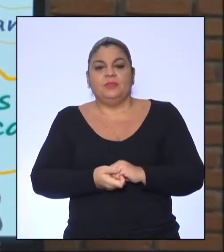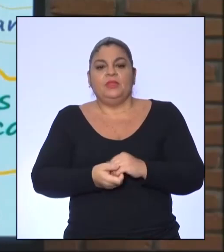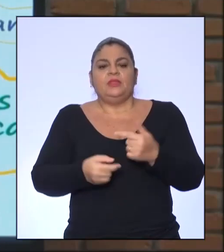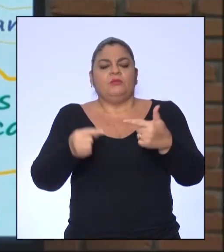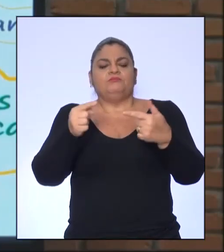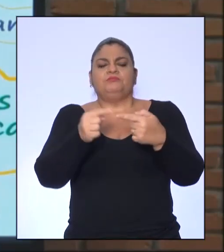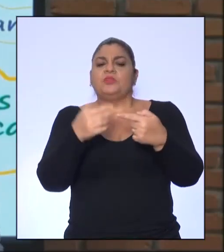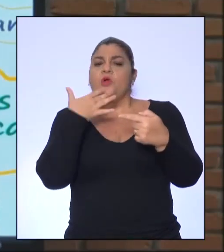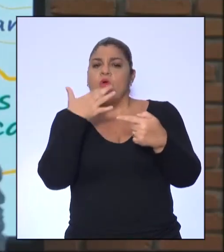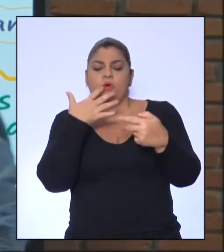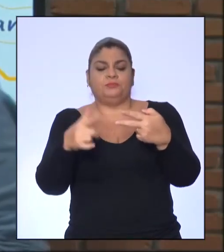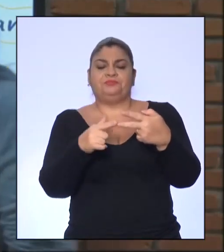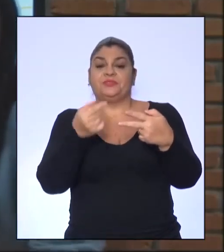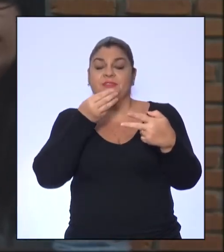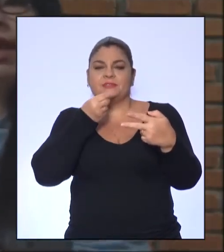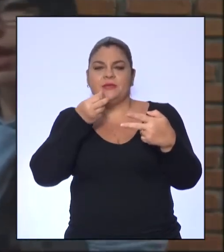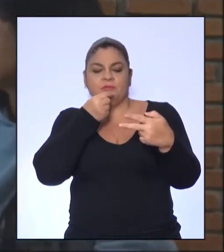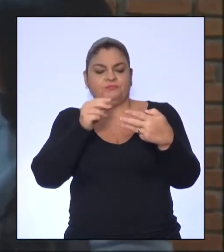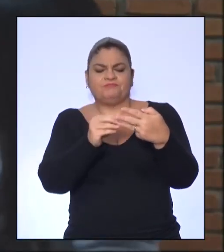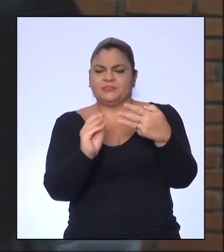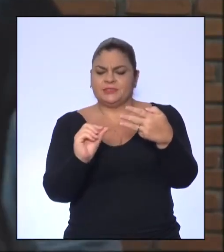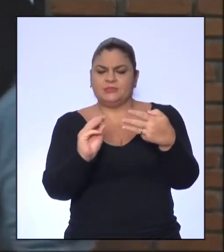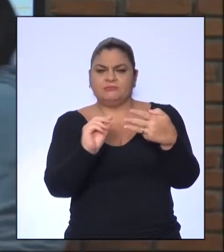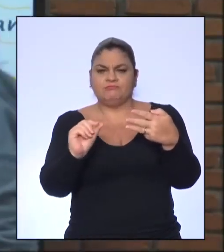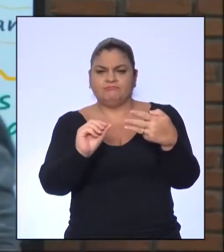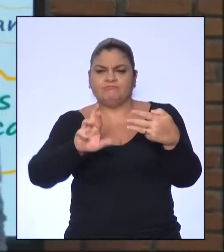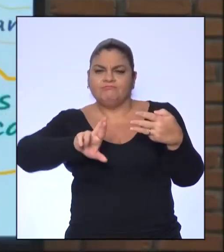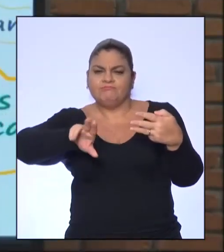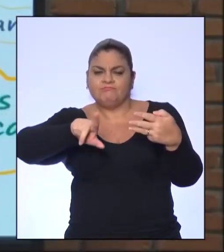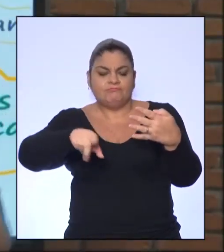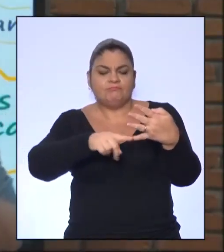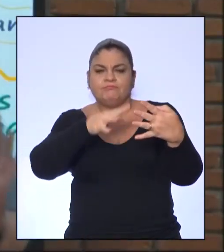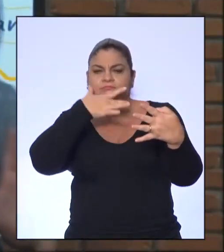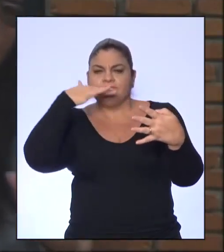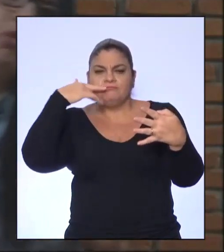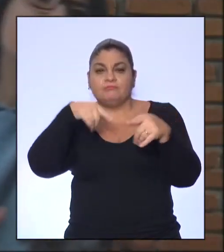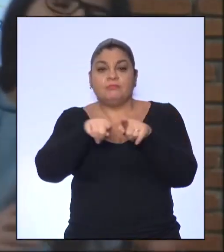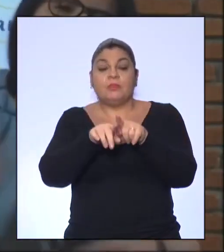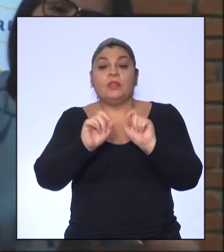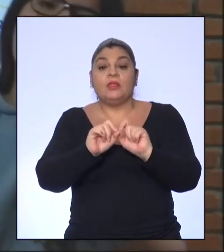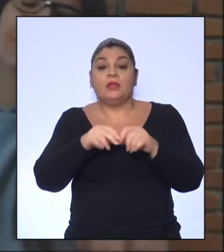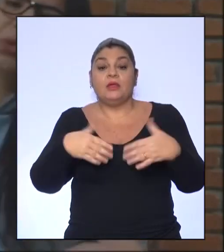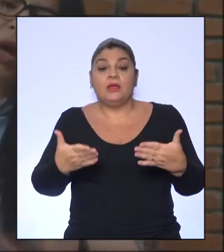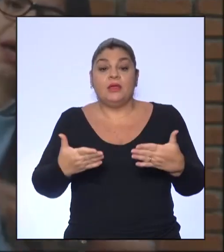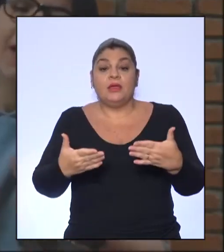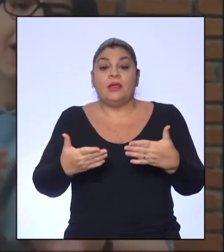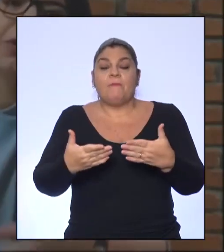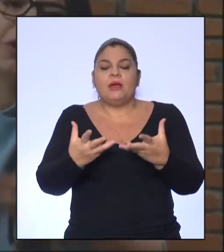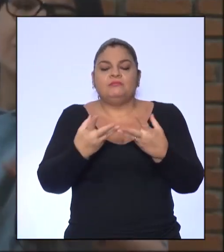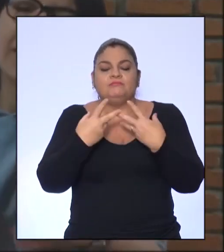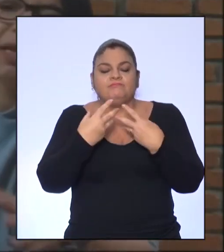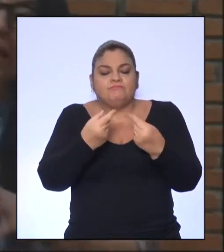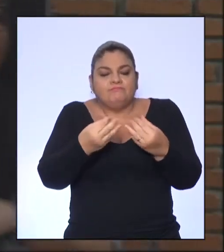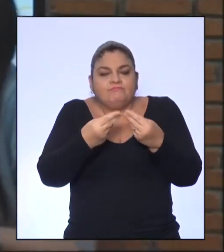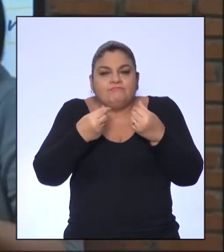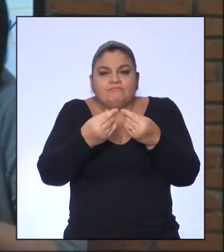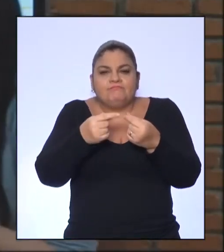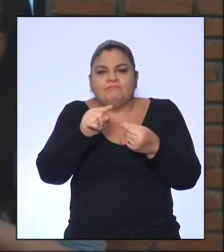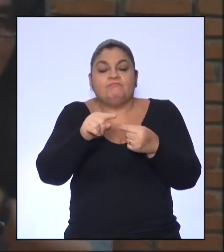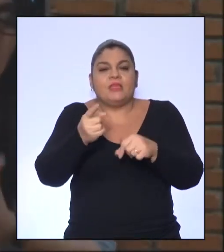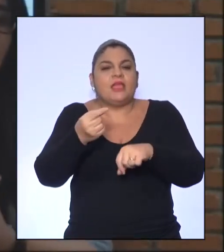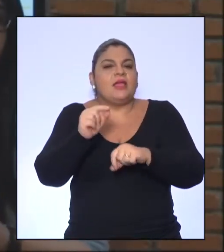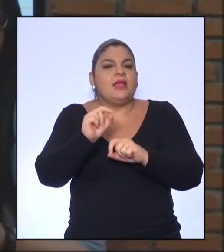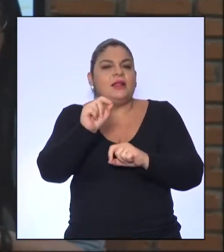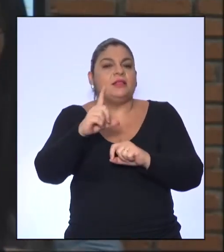mudou o sabor? Mudou a textura dele. Mudou o cheiro. O som, né? Ali não é... ali